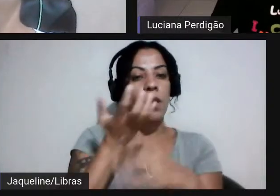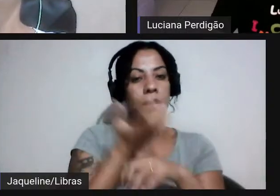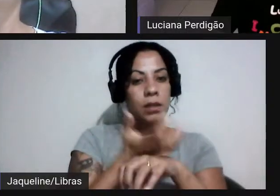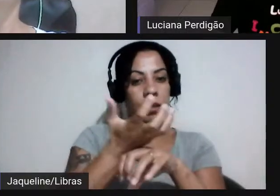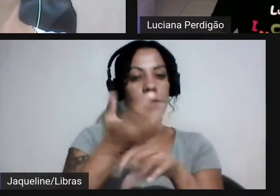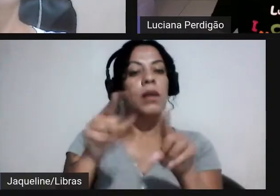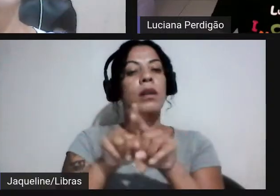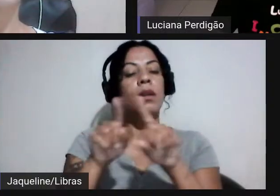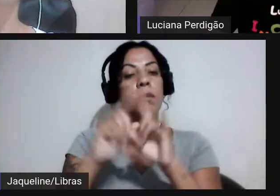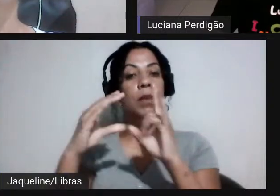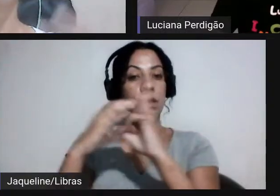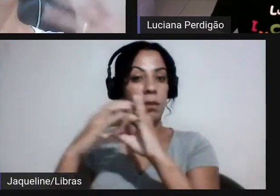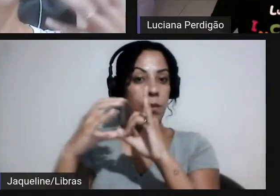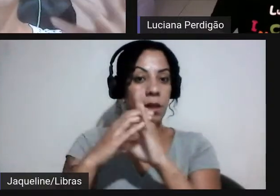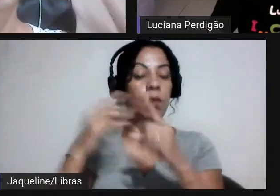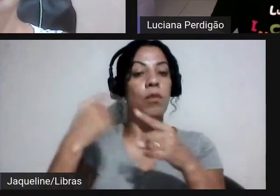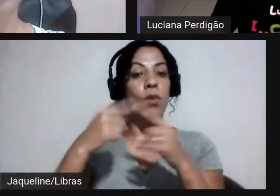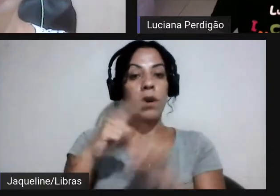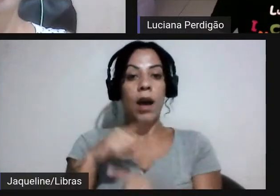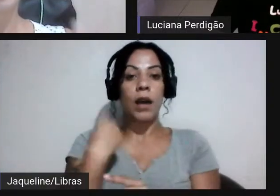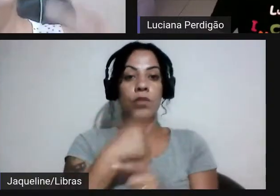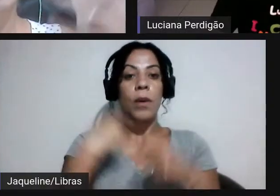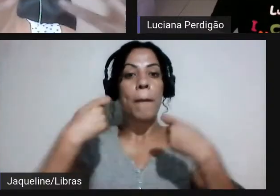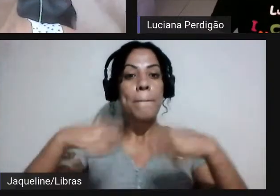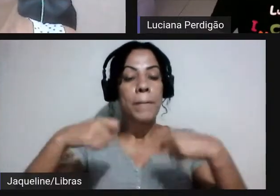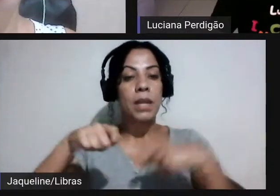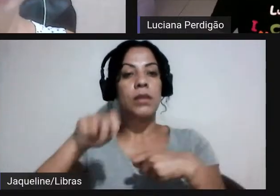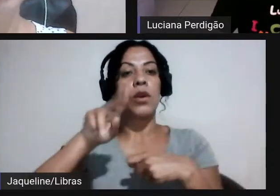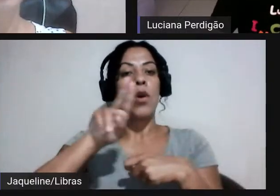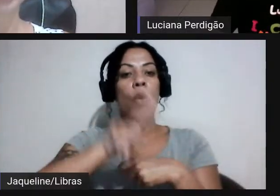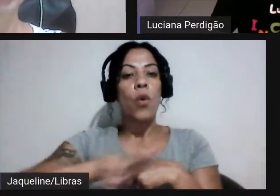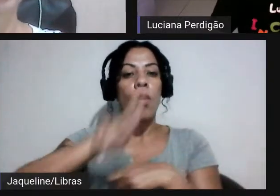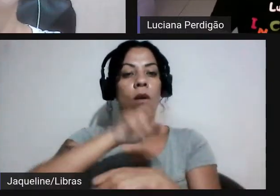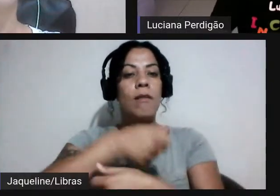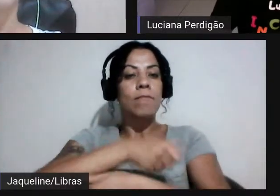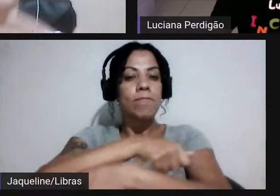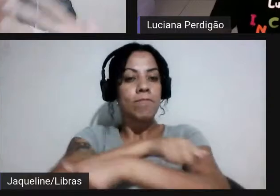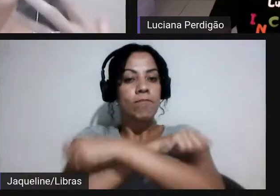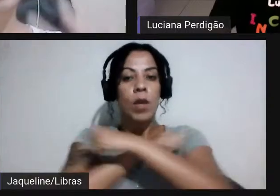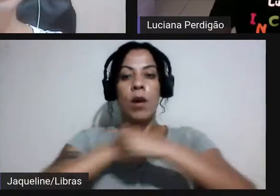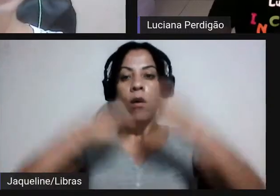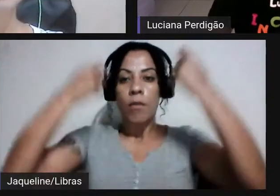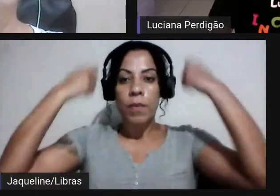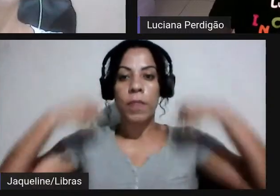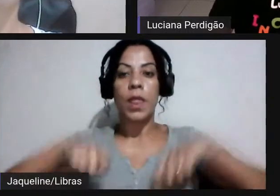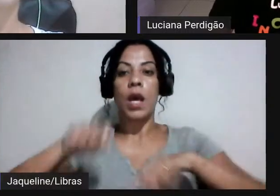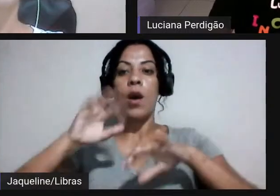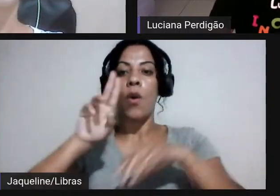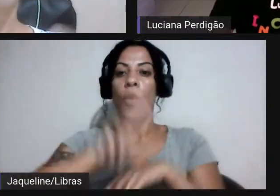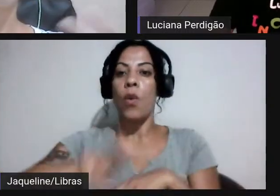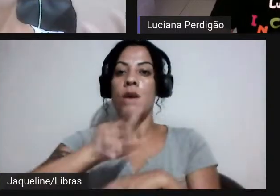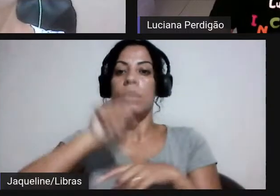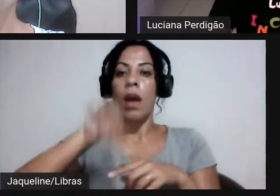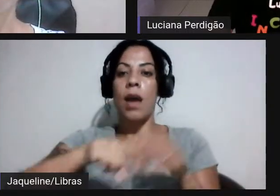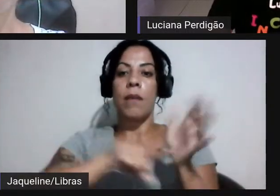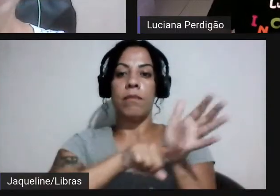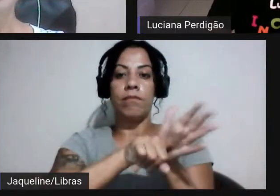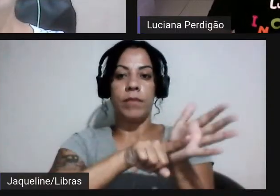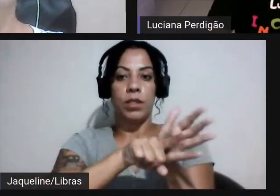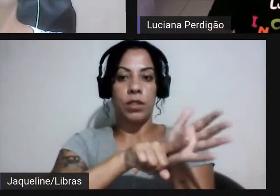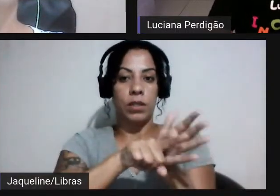CMPDI, né, que precisamos nos vestir dessa capa de pesquisadores. A pesquisação, ela é